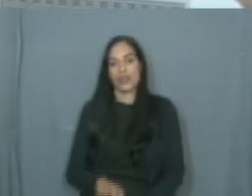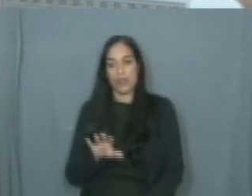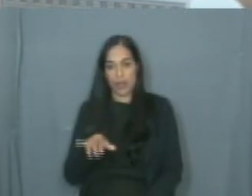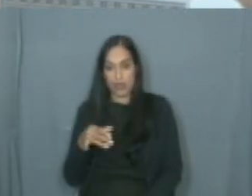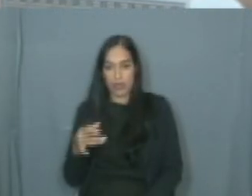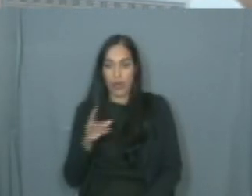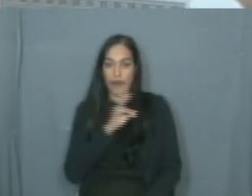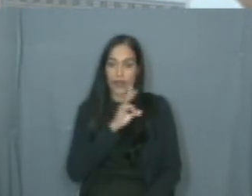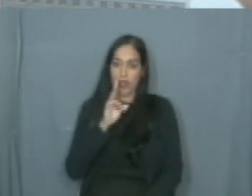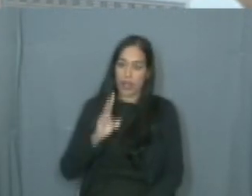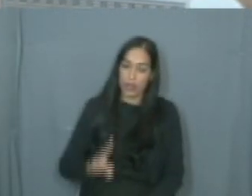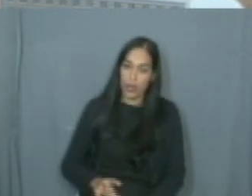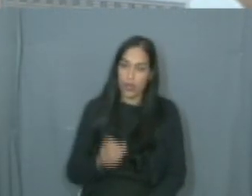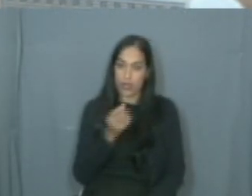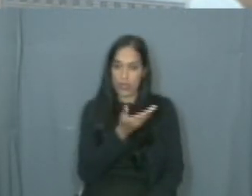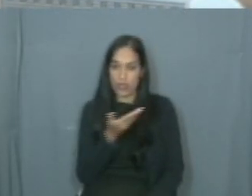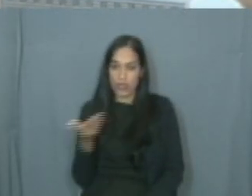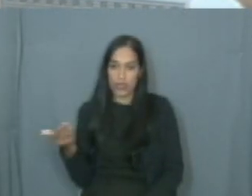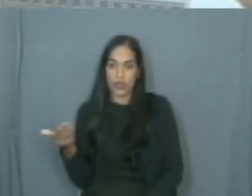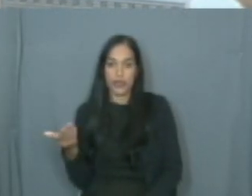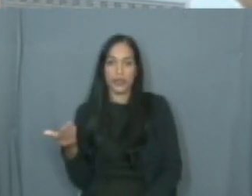excelentíssimos senhores vereadores,